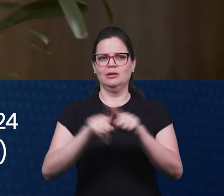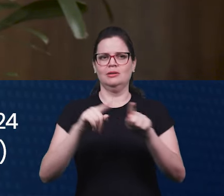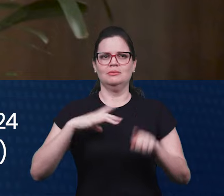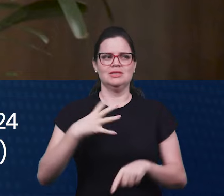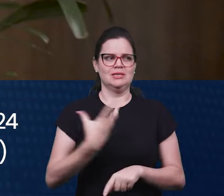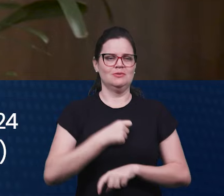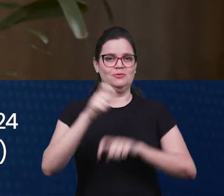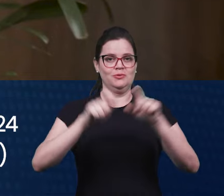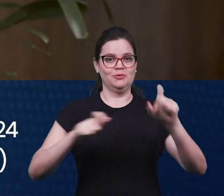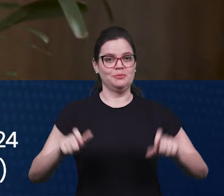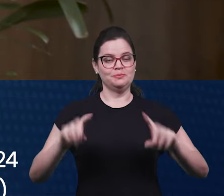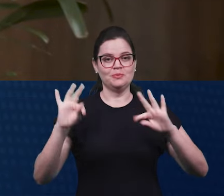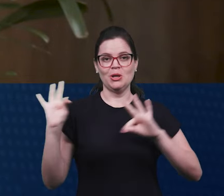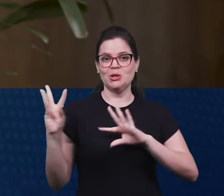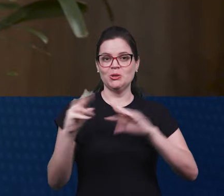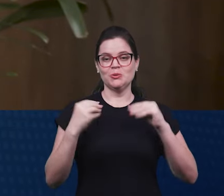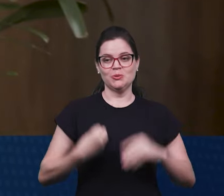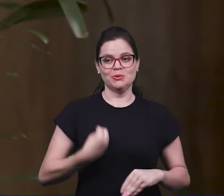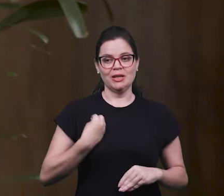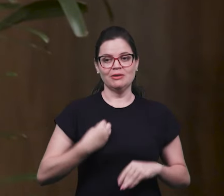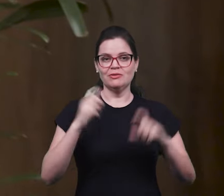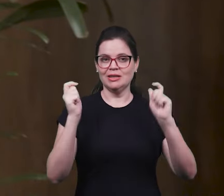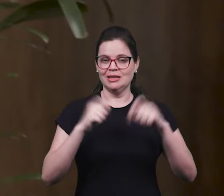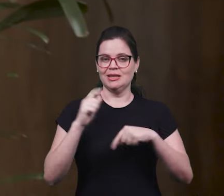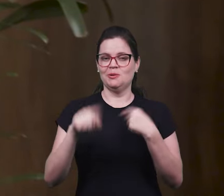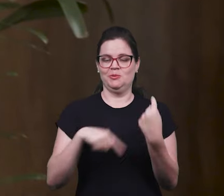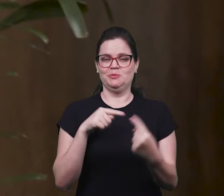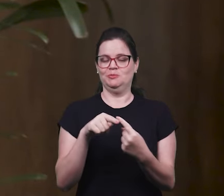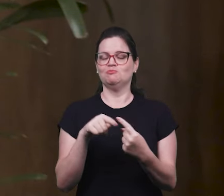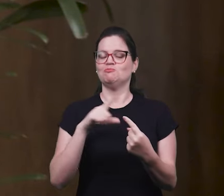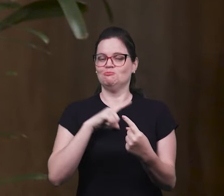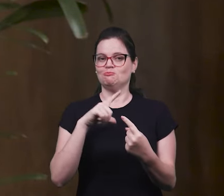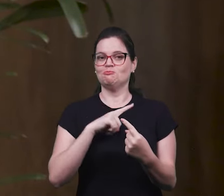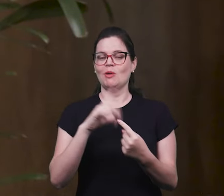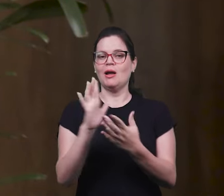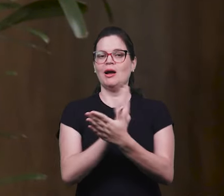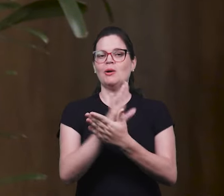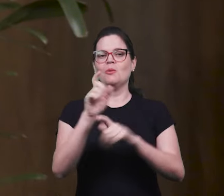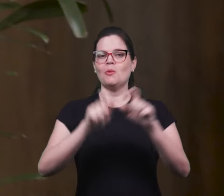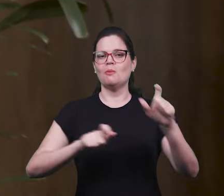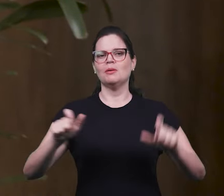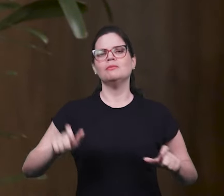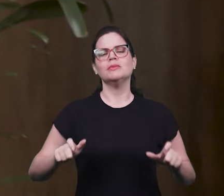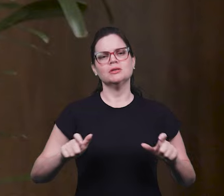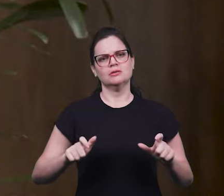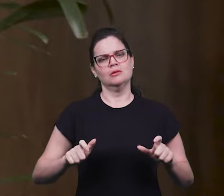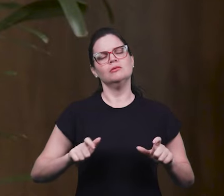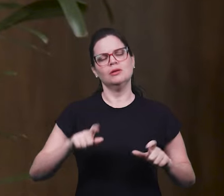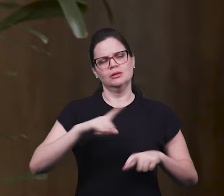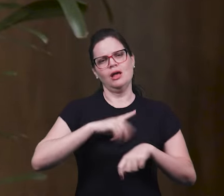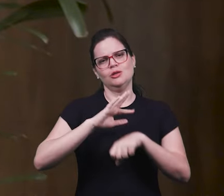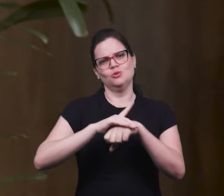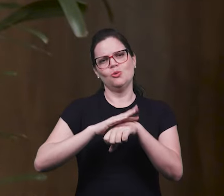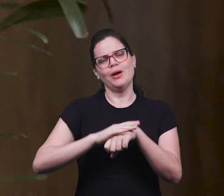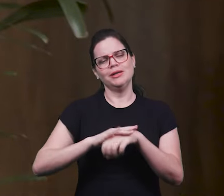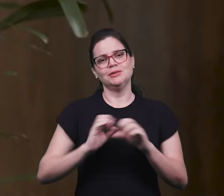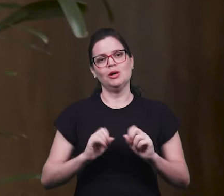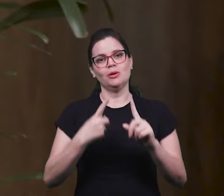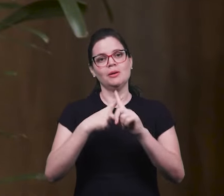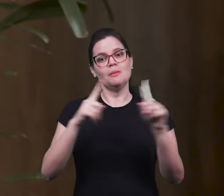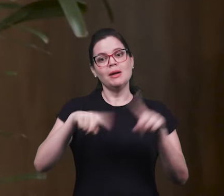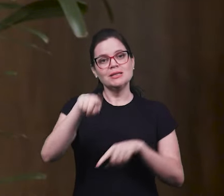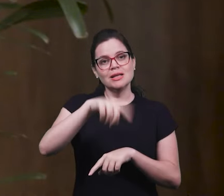em tudo na nossa vida a gente tem um propósito e algumas pessoas passam pela prova da enfermidade para uma